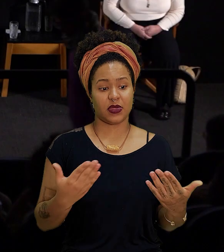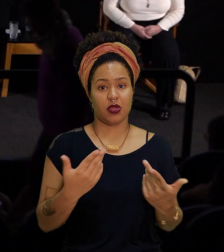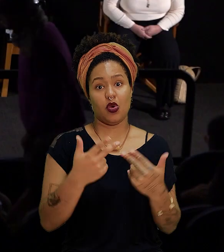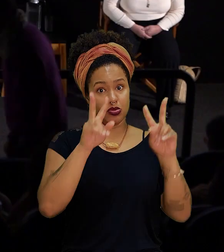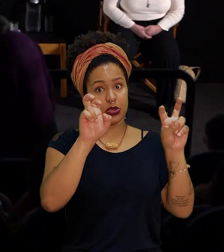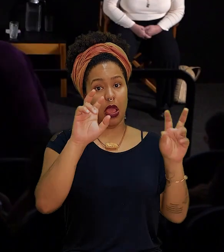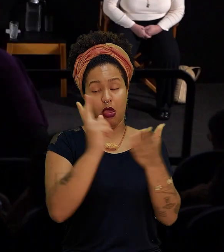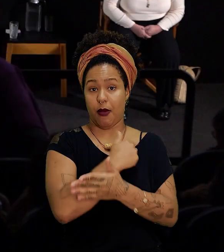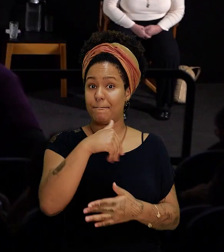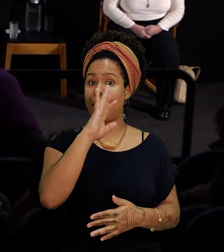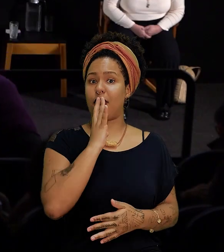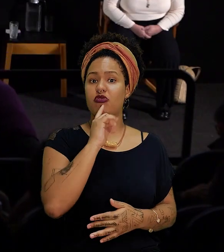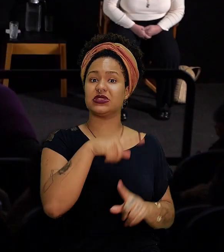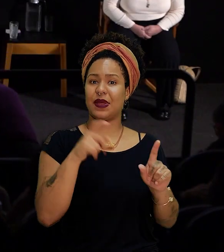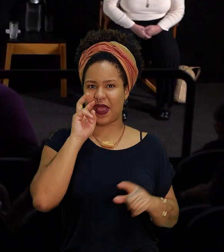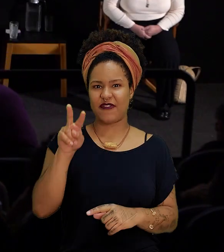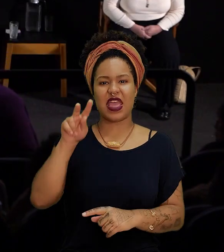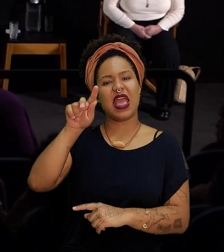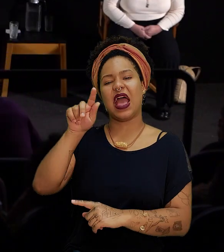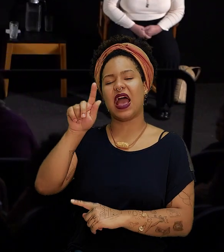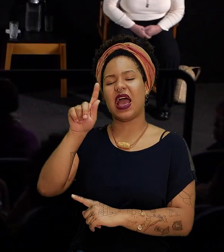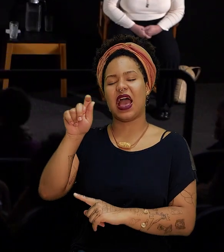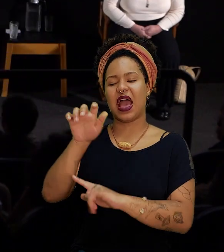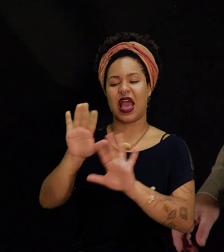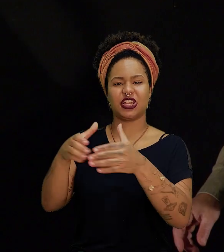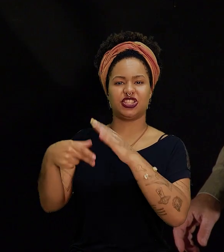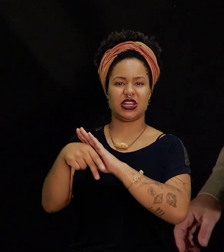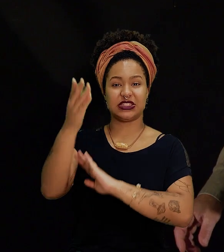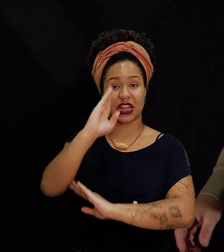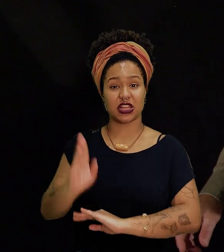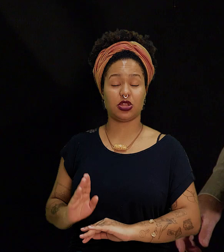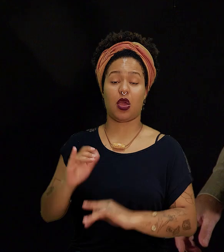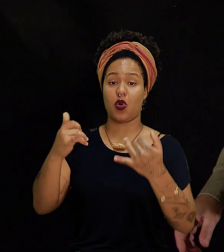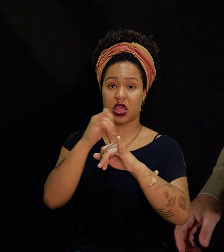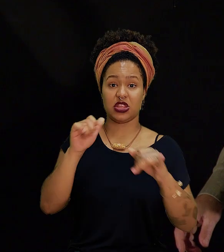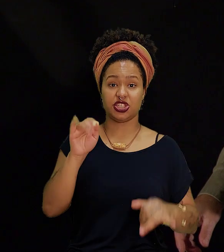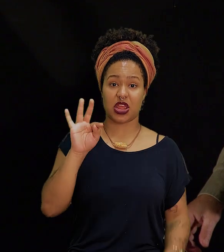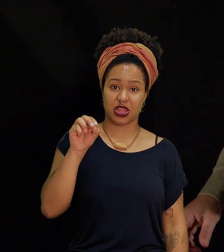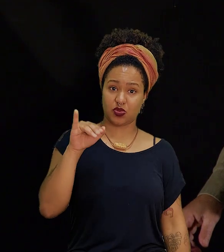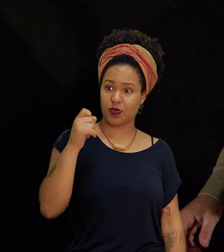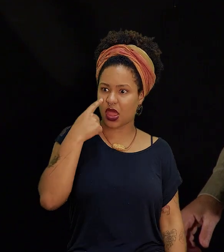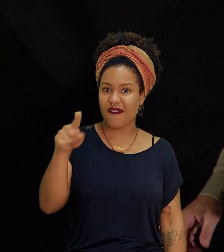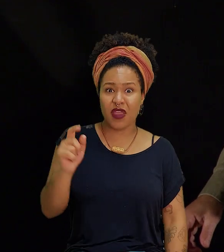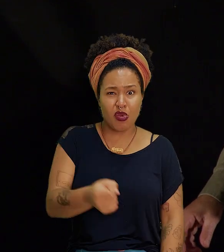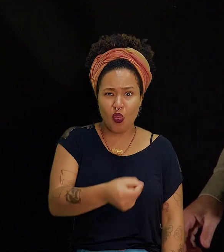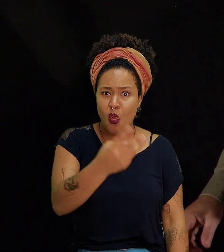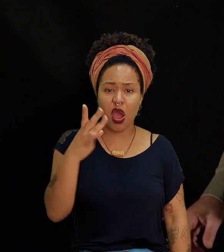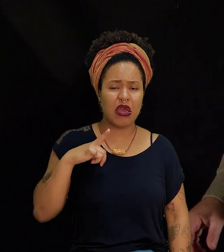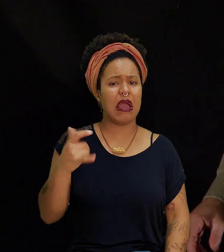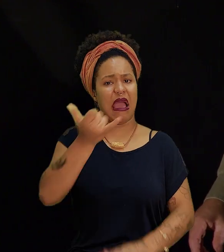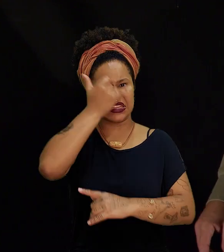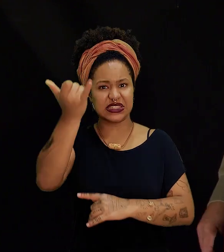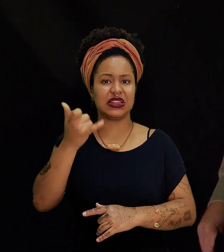Fukushima. Os mais conhecidos. Mas, se a gente entrar na Agência Internacional de Energia Atômica, tem pilhas e pilhas de outros acidentes menos